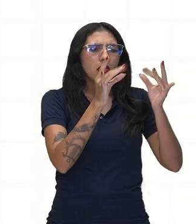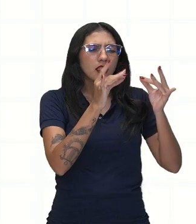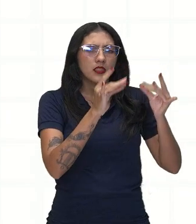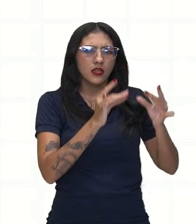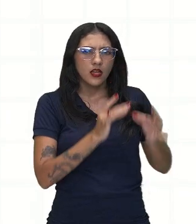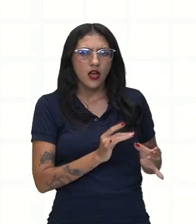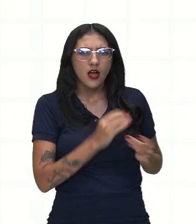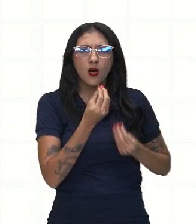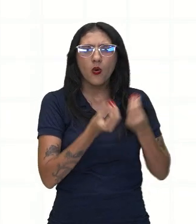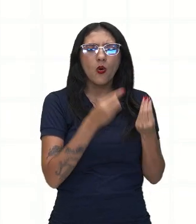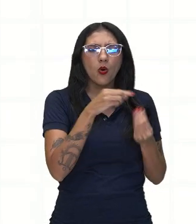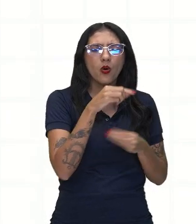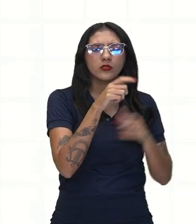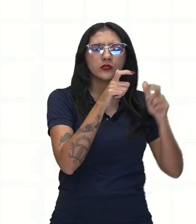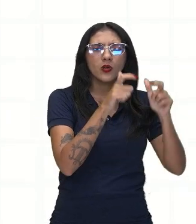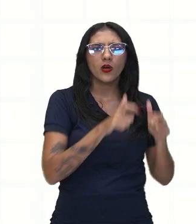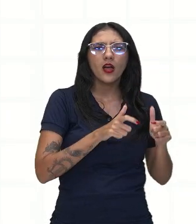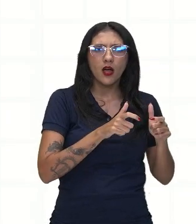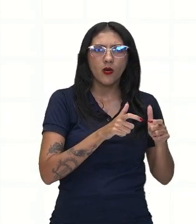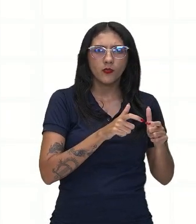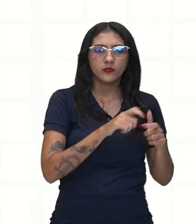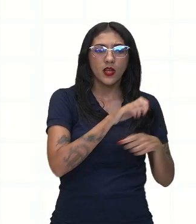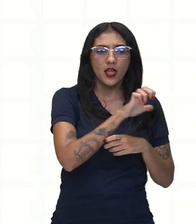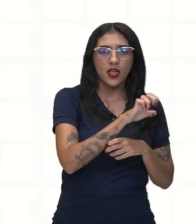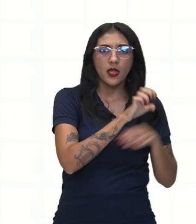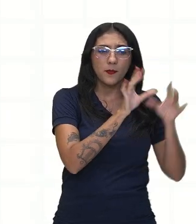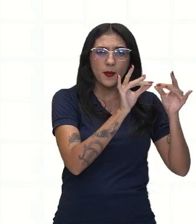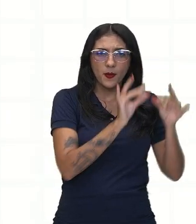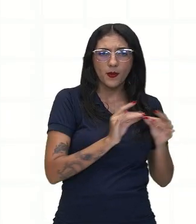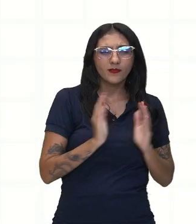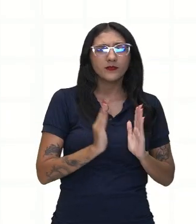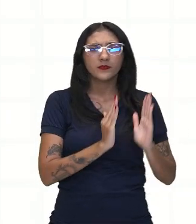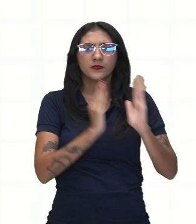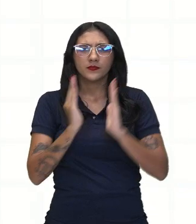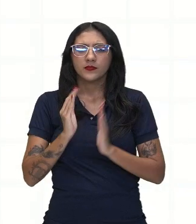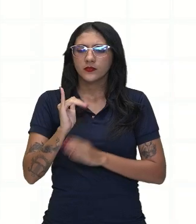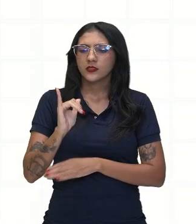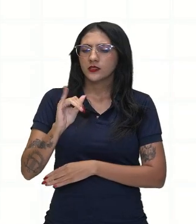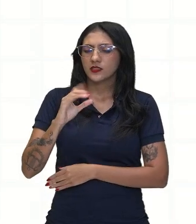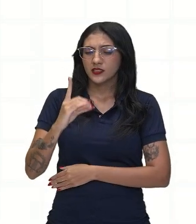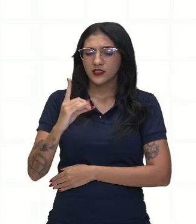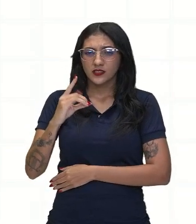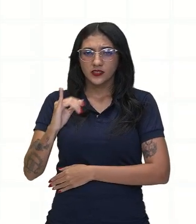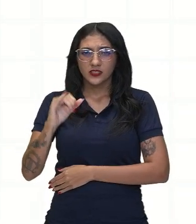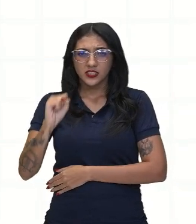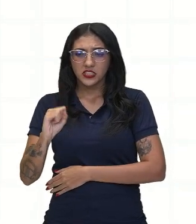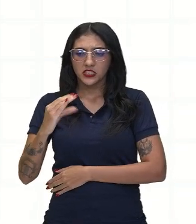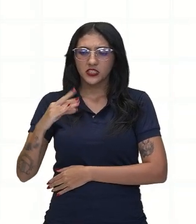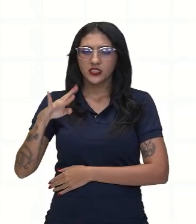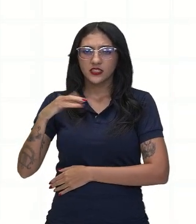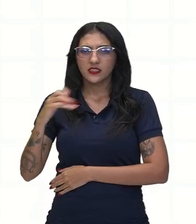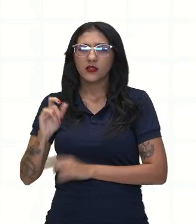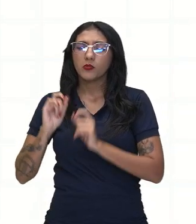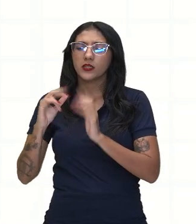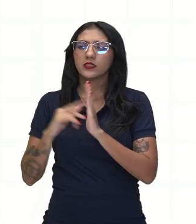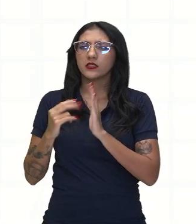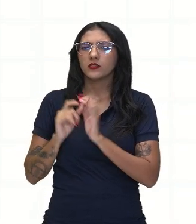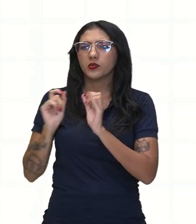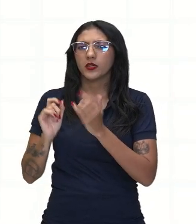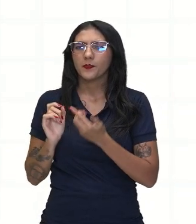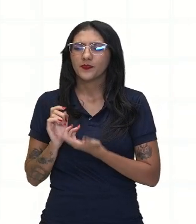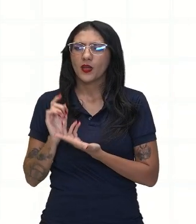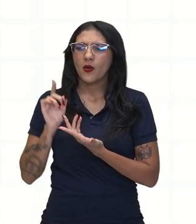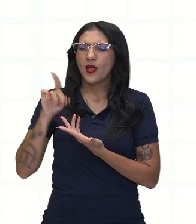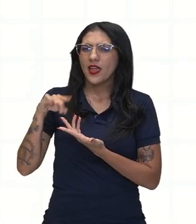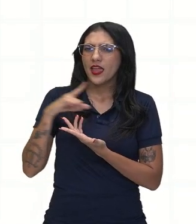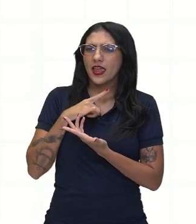ali daquele ambiente, que é com descrição. E descrição é uma reserva, então ele é um menino discreto, ele teve